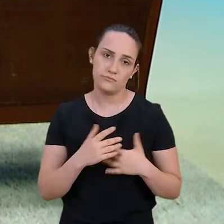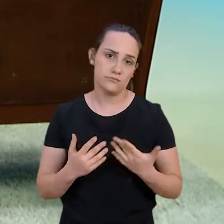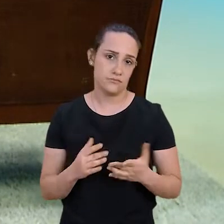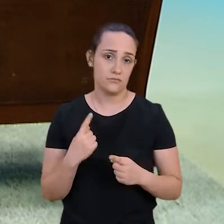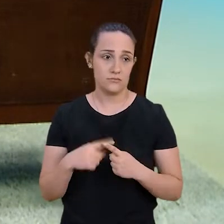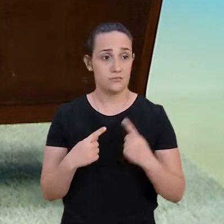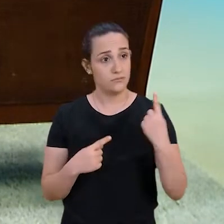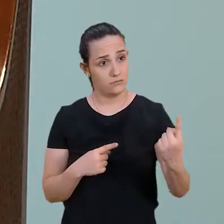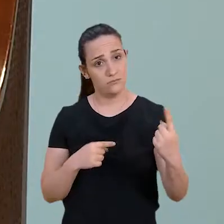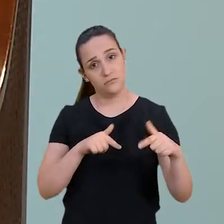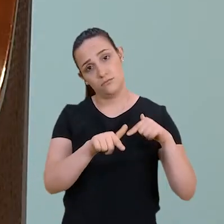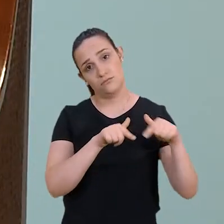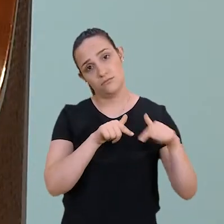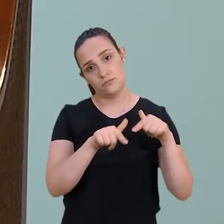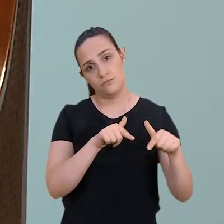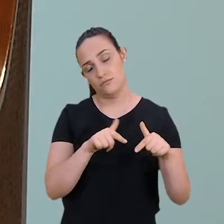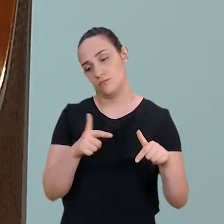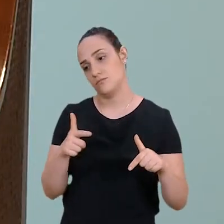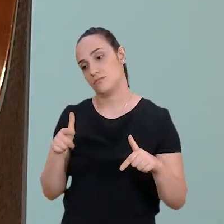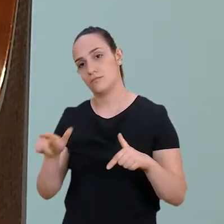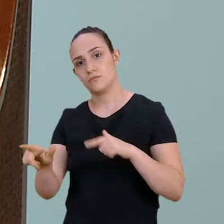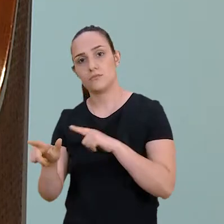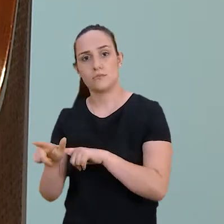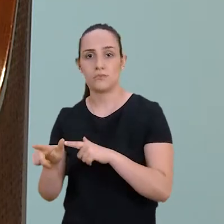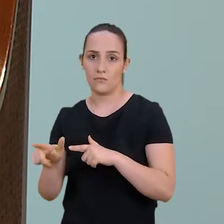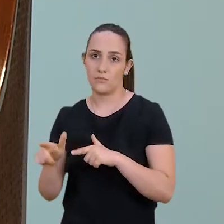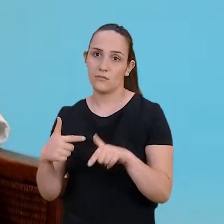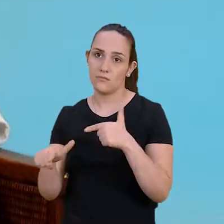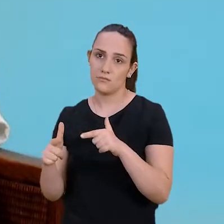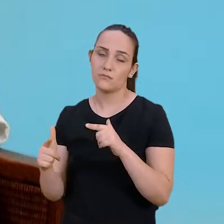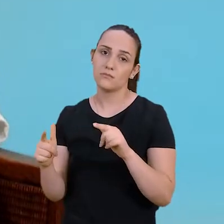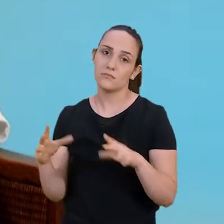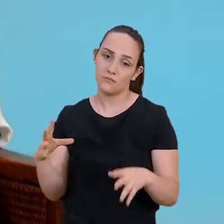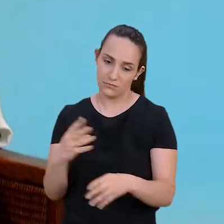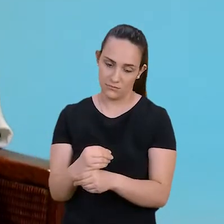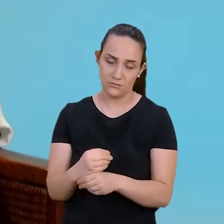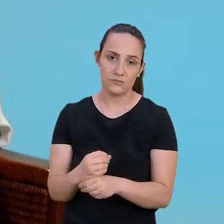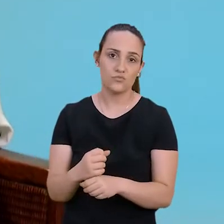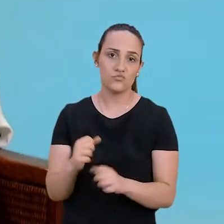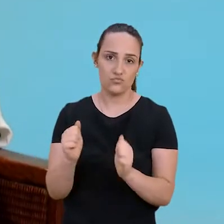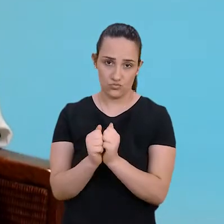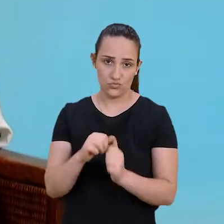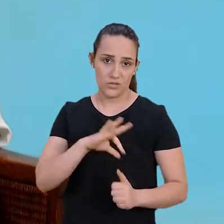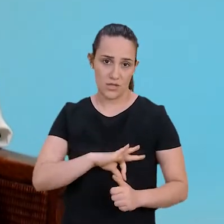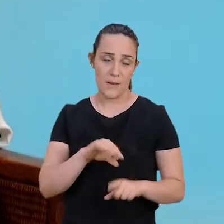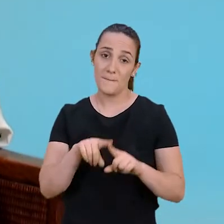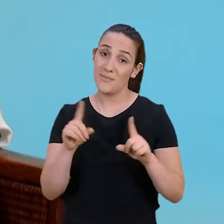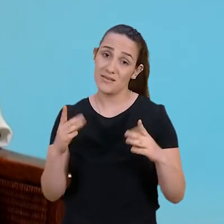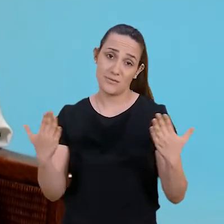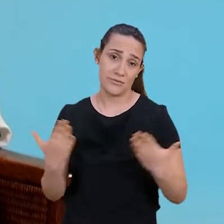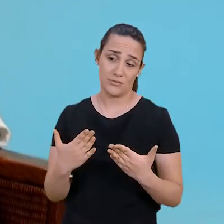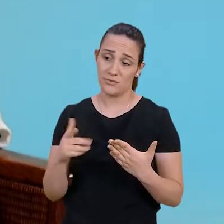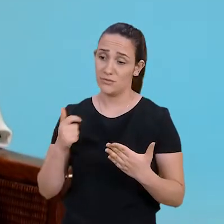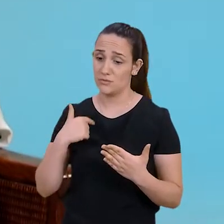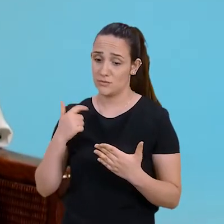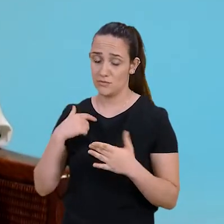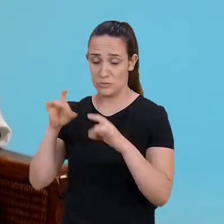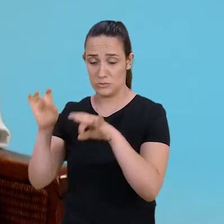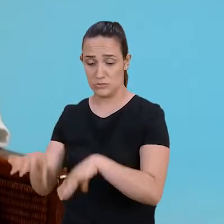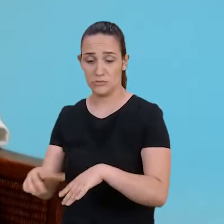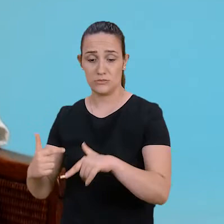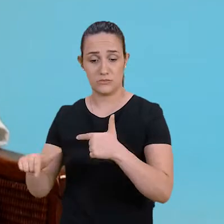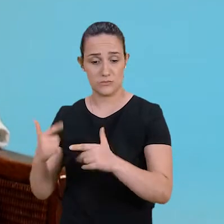como um trabalhando, aí o outro trabalhando já ajuda muito na renda de casa, né? E daí como assim, eu tive que largar